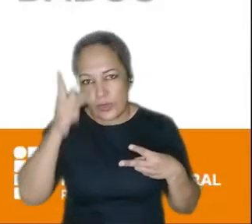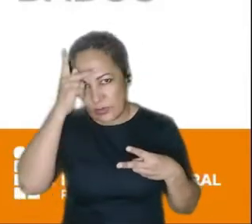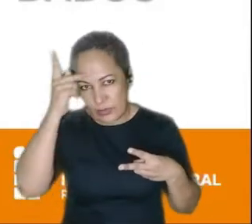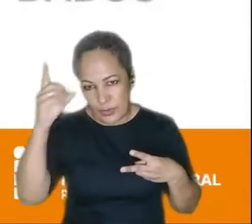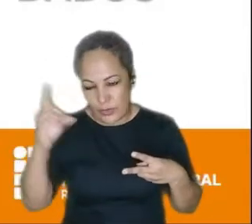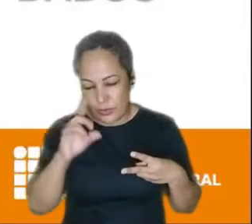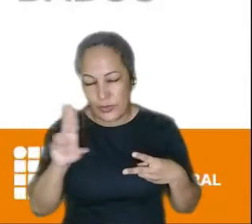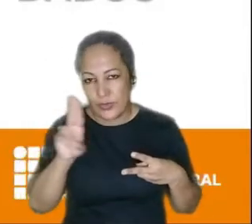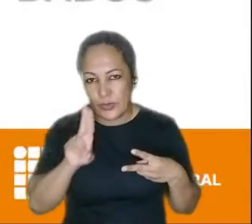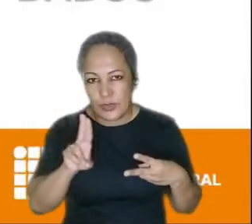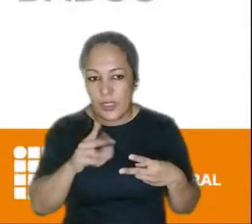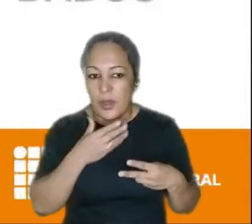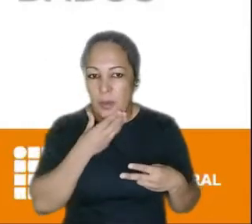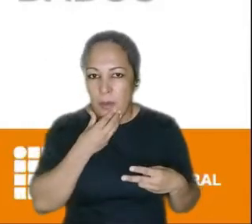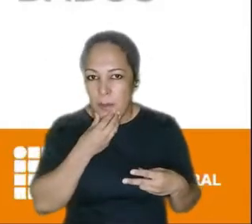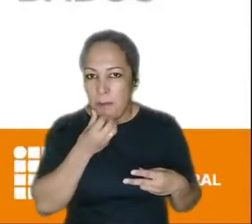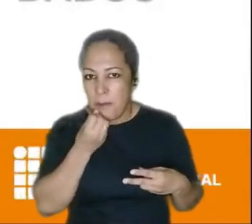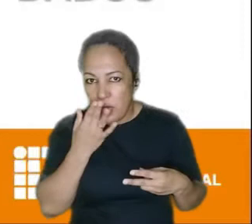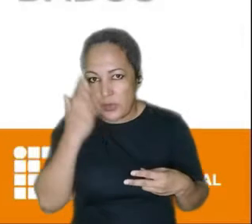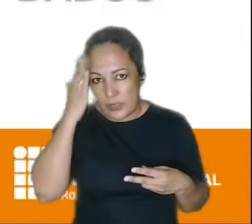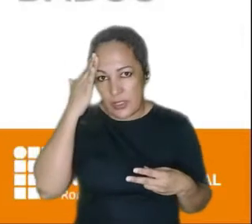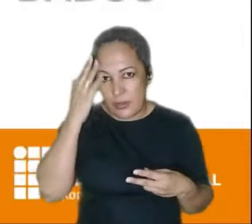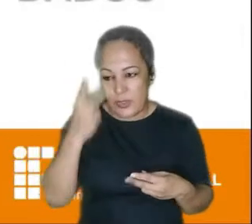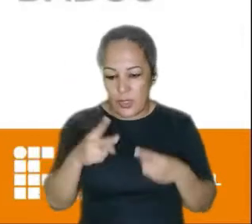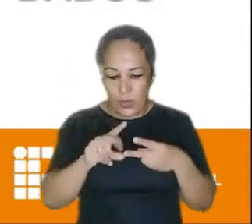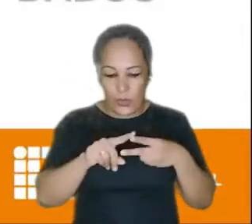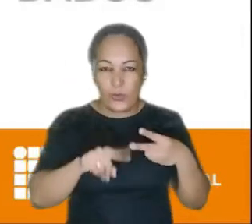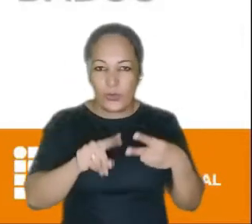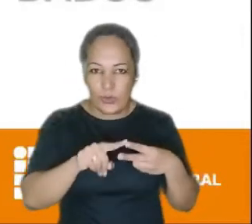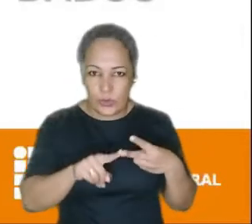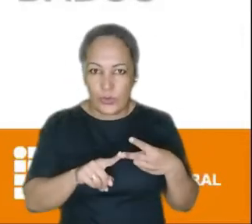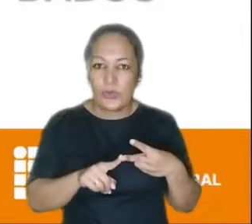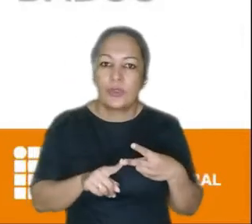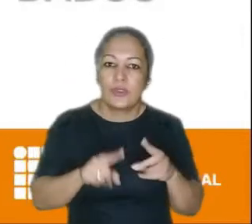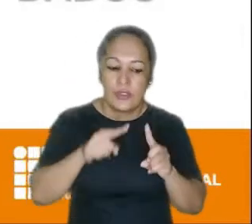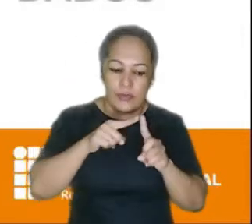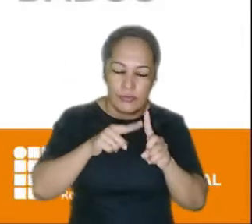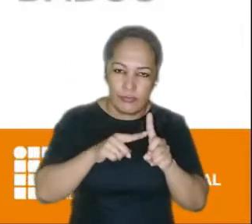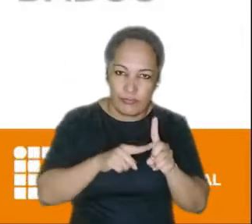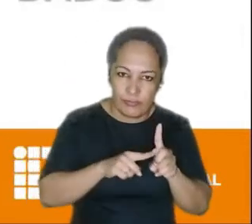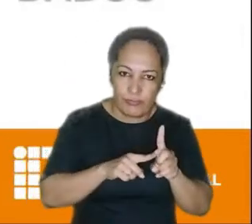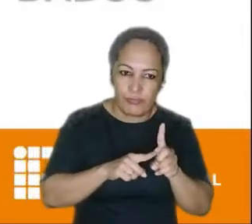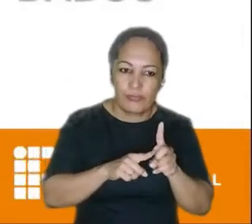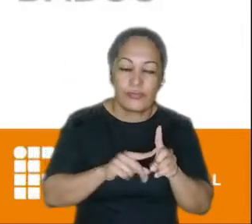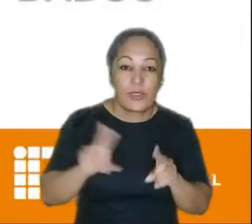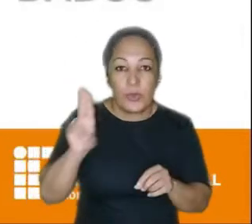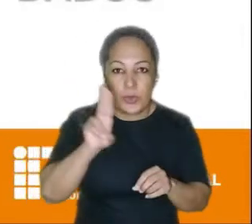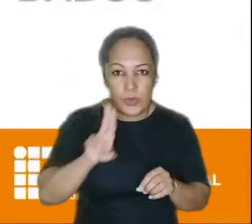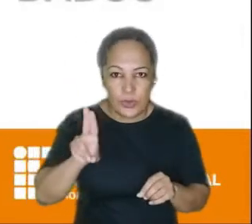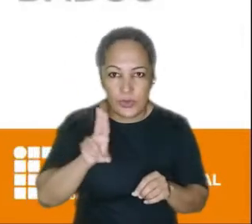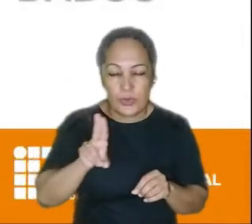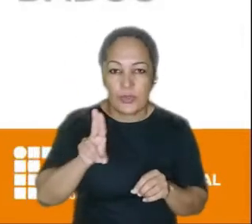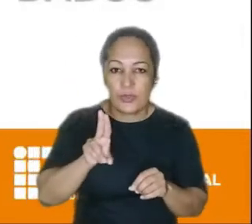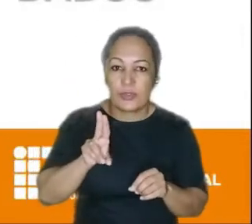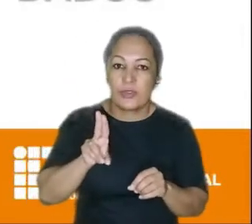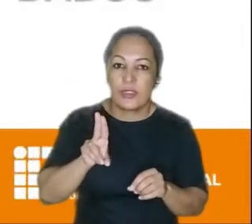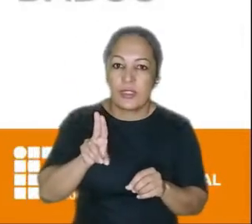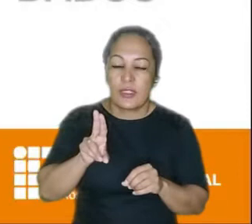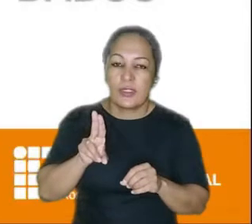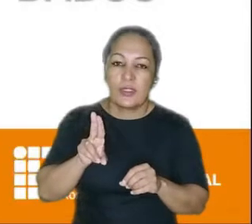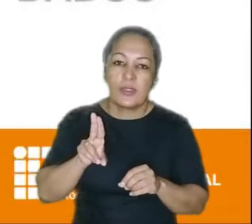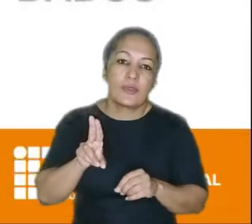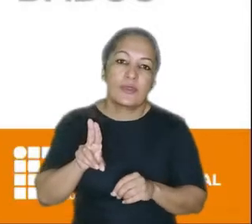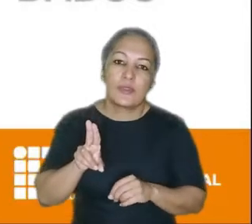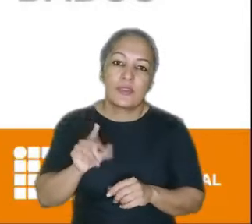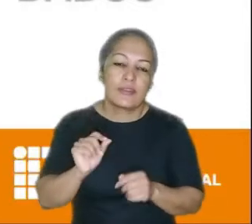definir, esclarecer esses dois tipos. Nós temos o usuário desenvolvedor, ou seja, o usuário que vai construir